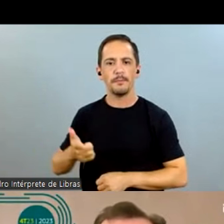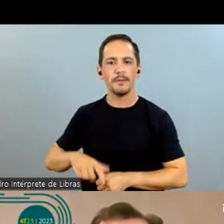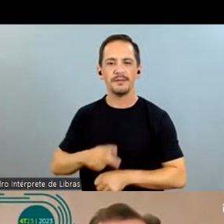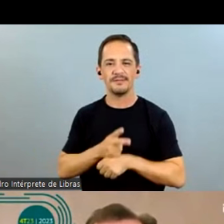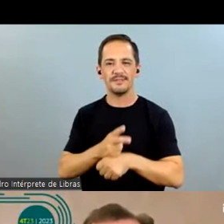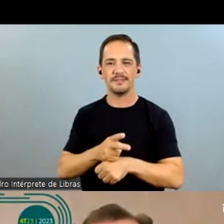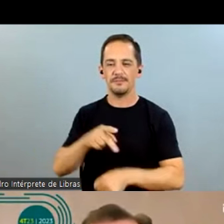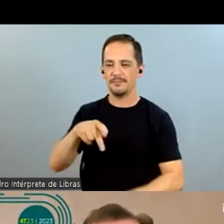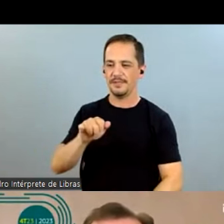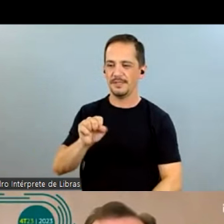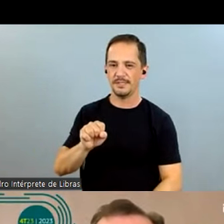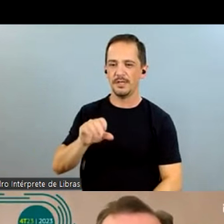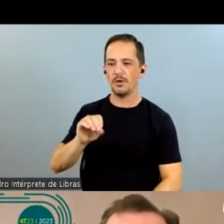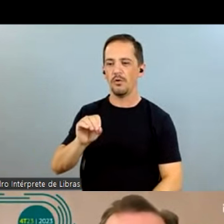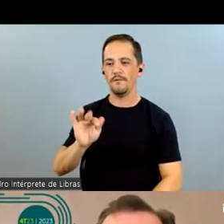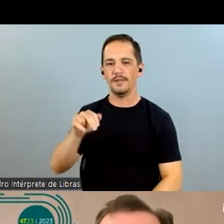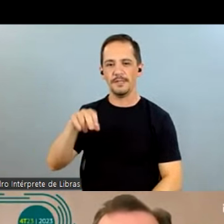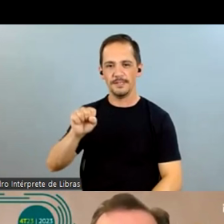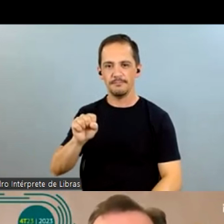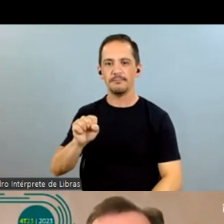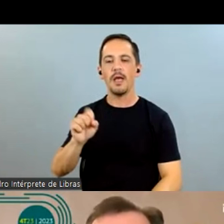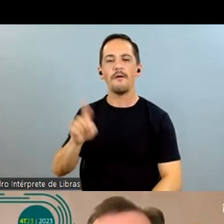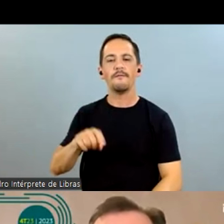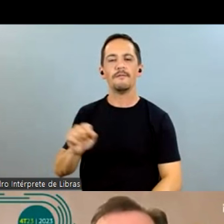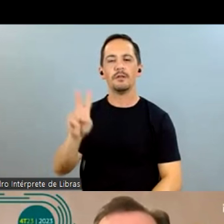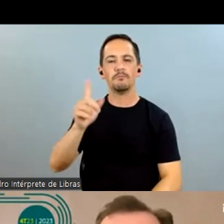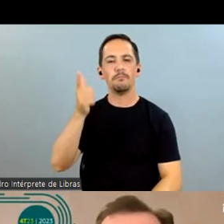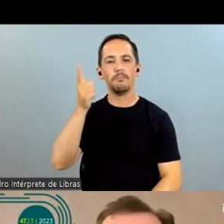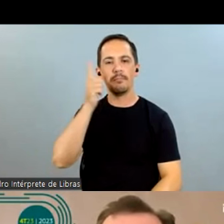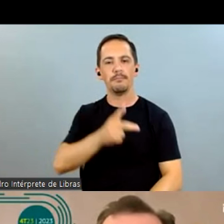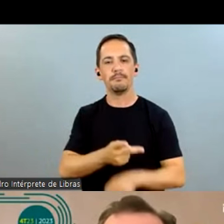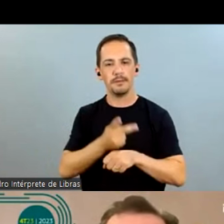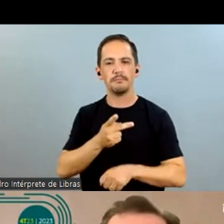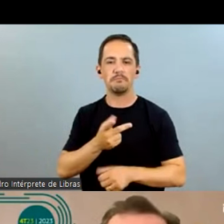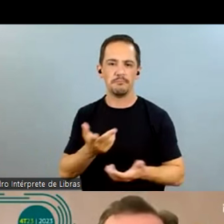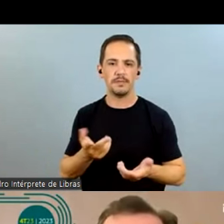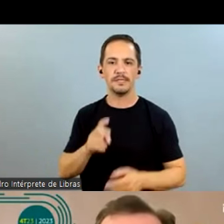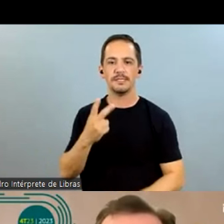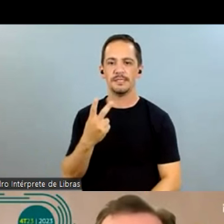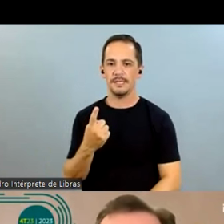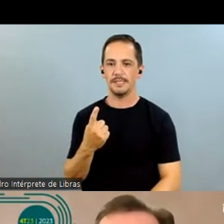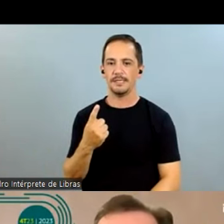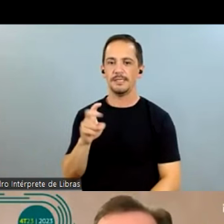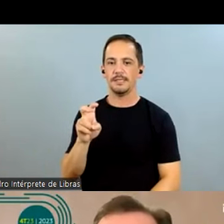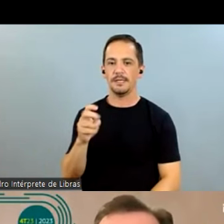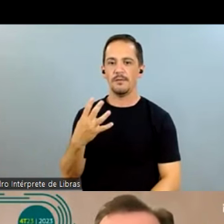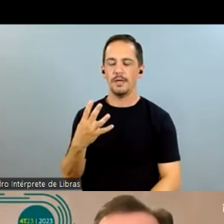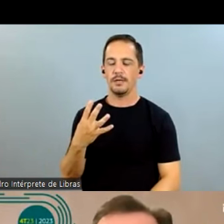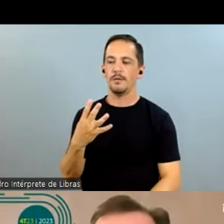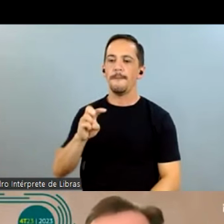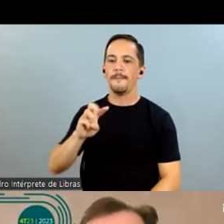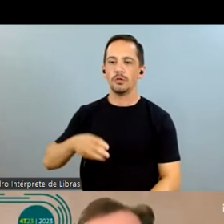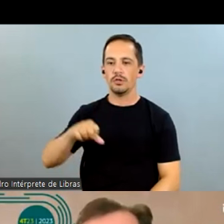eh que nós ganhamos e foi reconhecido o crédito esse ano de 154 milhões 954 e os